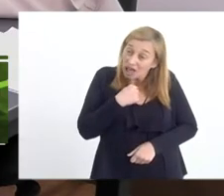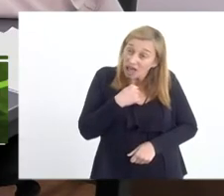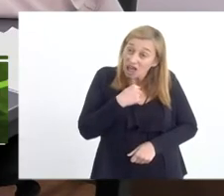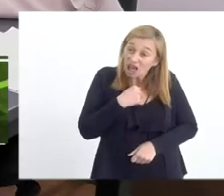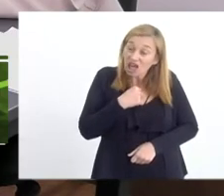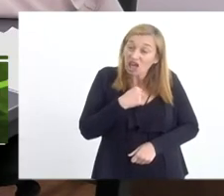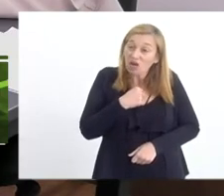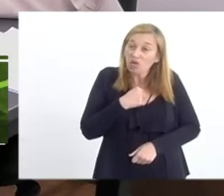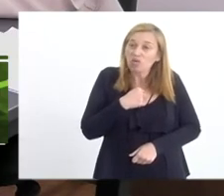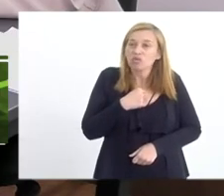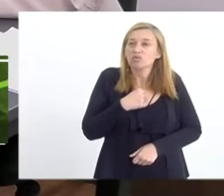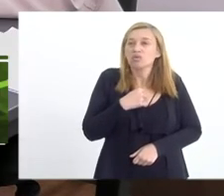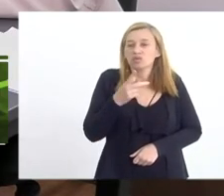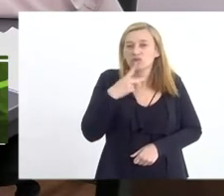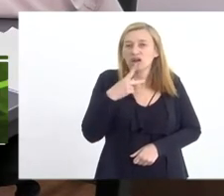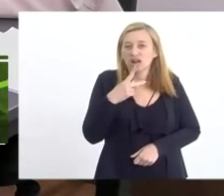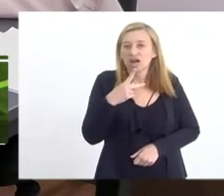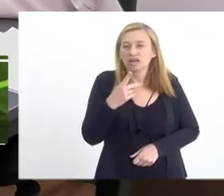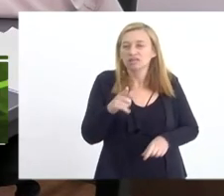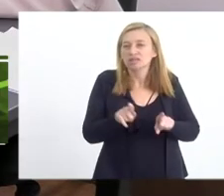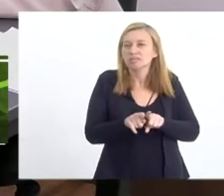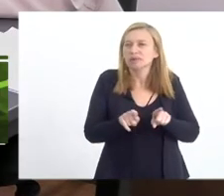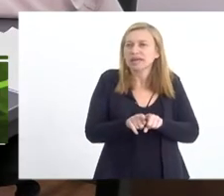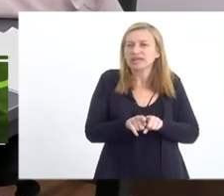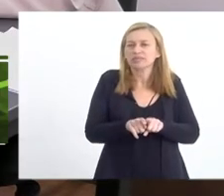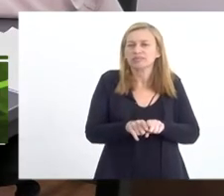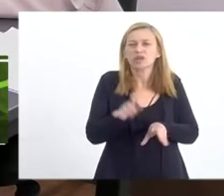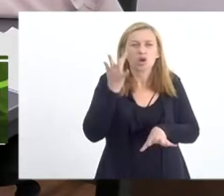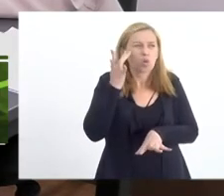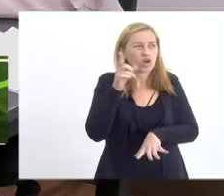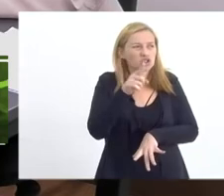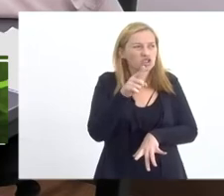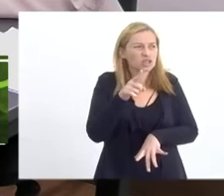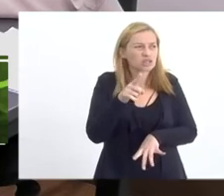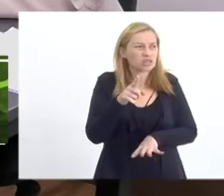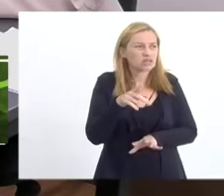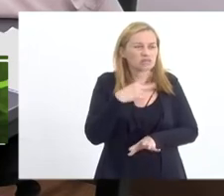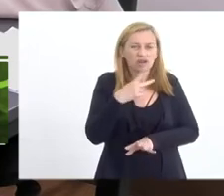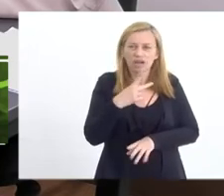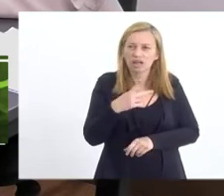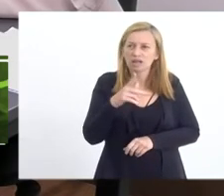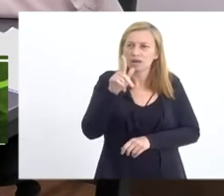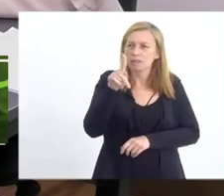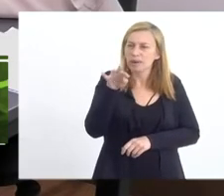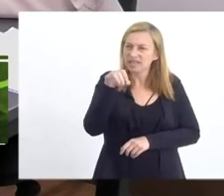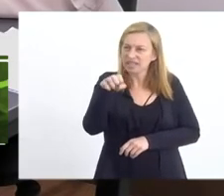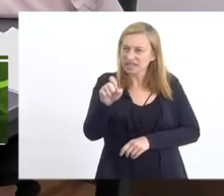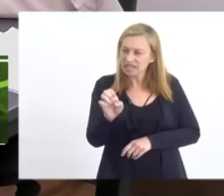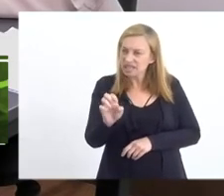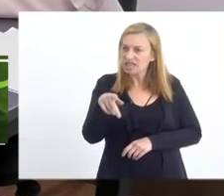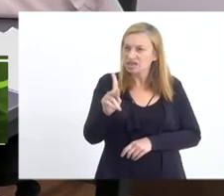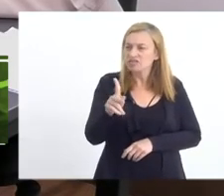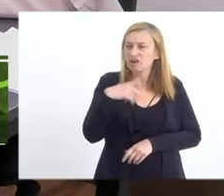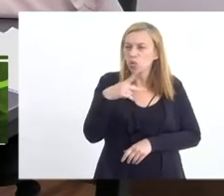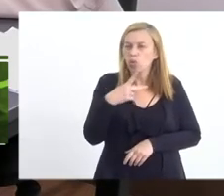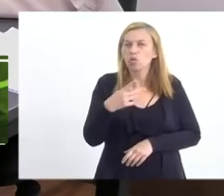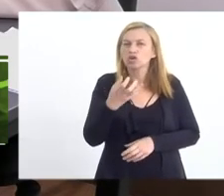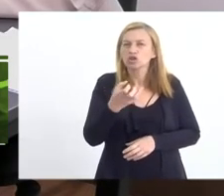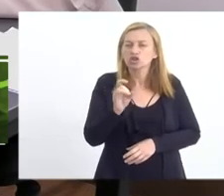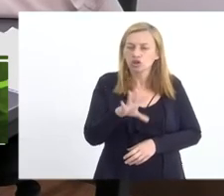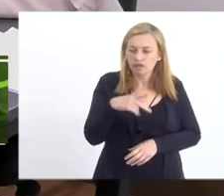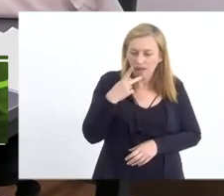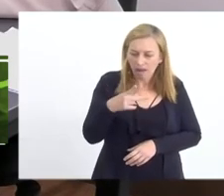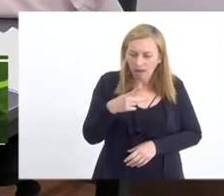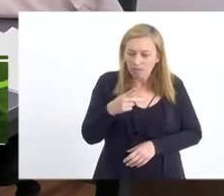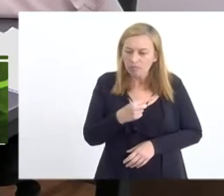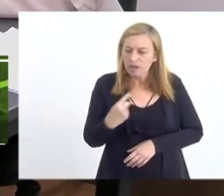eu vou fazer a parte dele. Eu acho que esse ponto que o Patrick colocou, eu só queria acrescentar, é que é